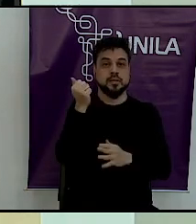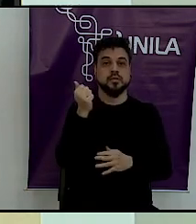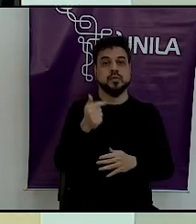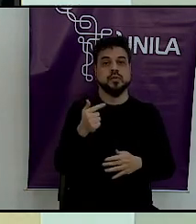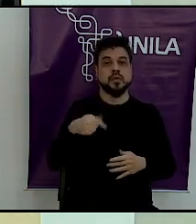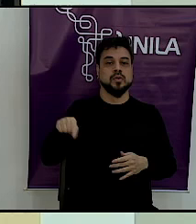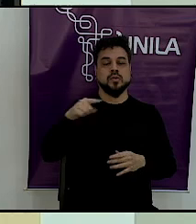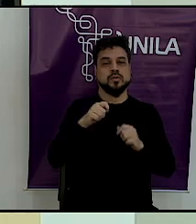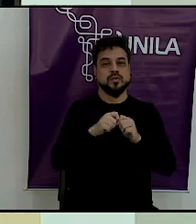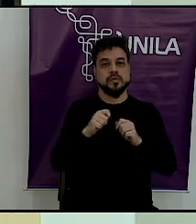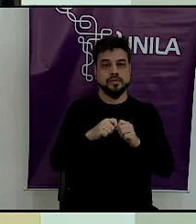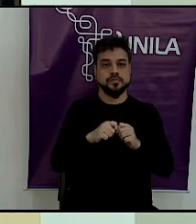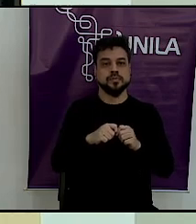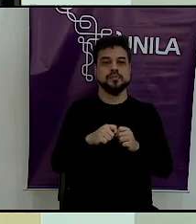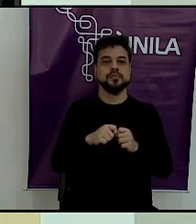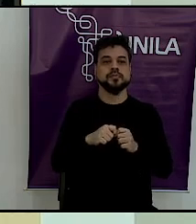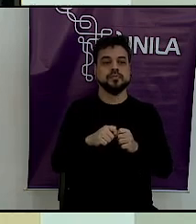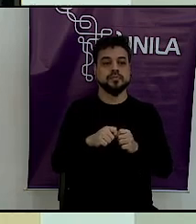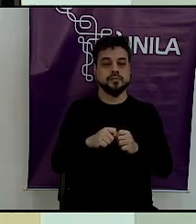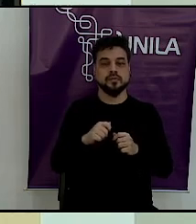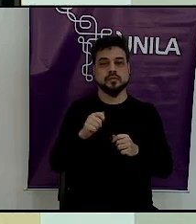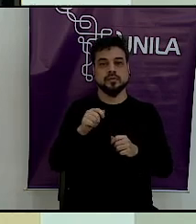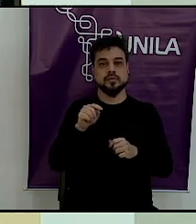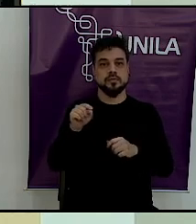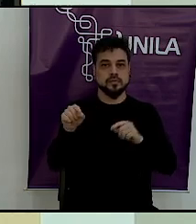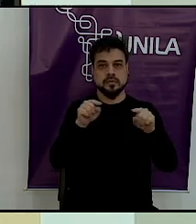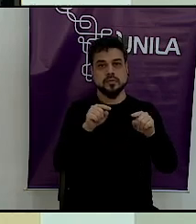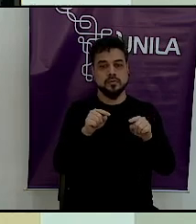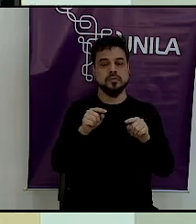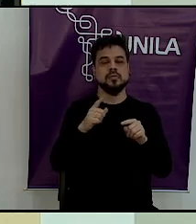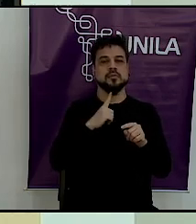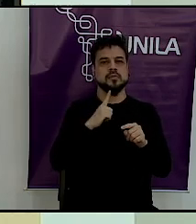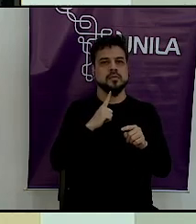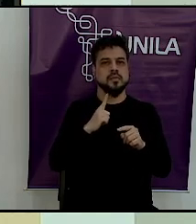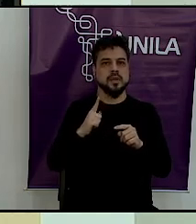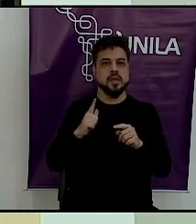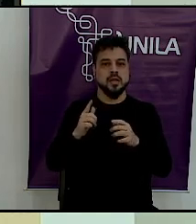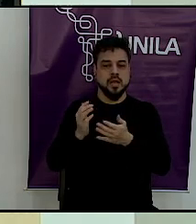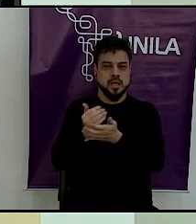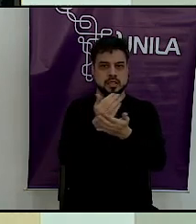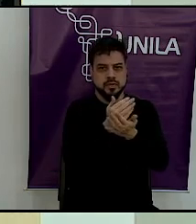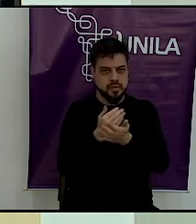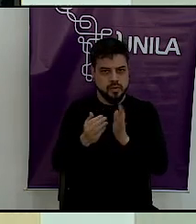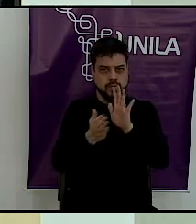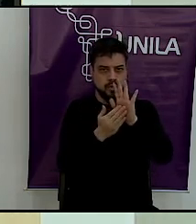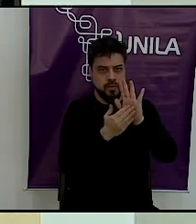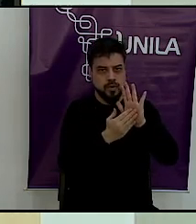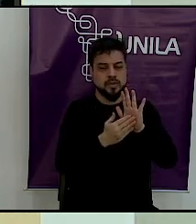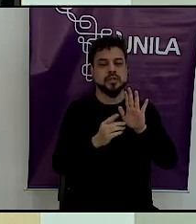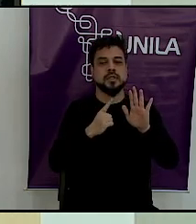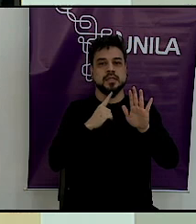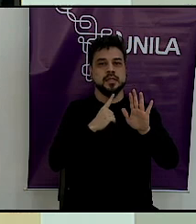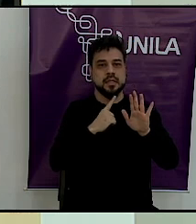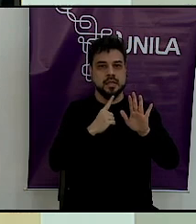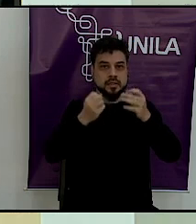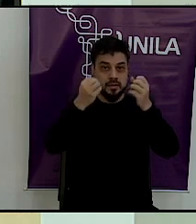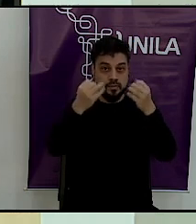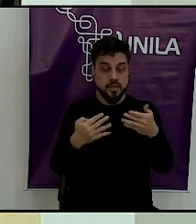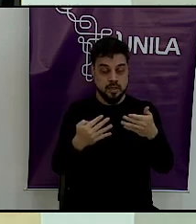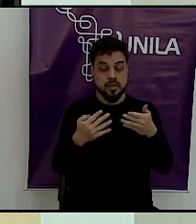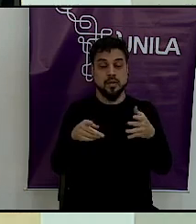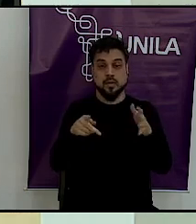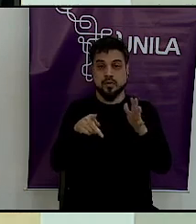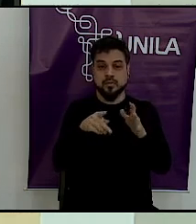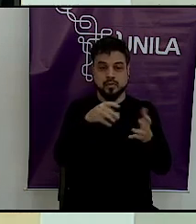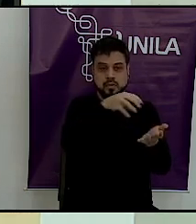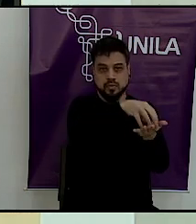essa macrounidade. Então, essas são as divisões que a gente está propondo, e isso está sendo detalhado por cada uma das